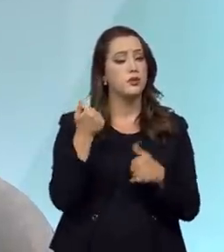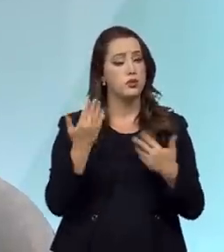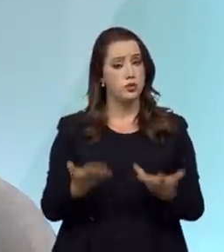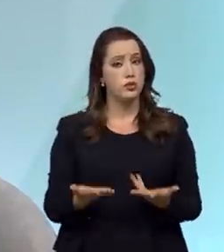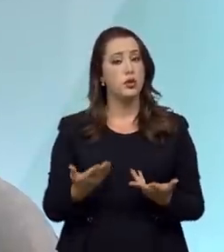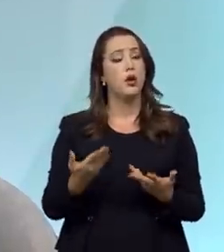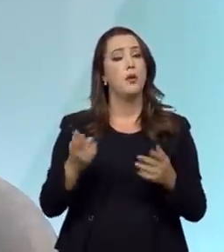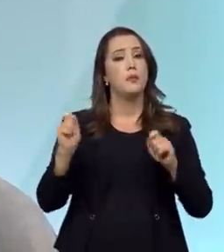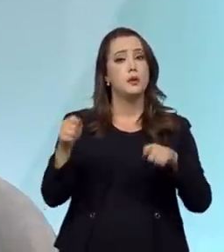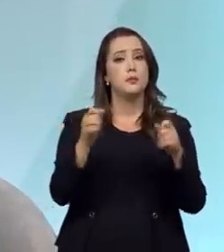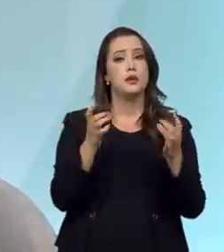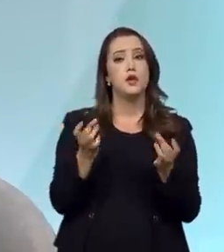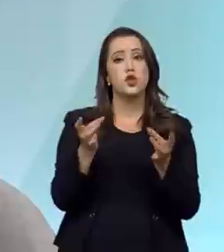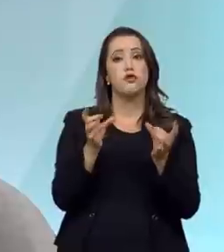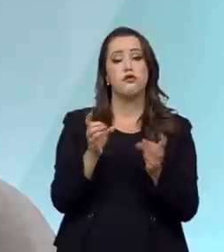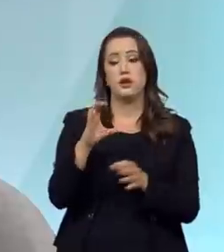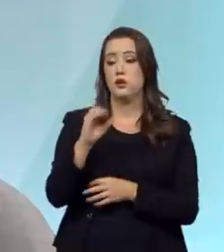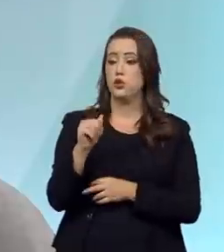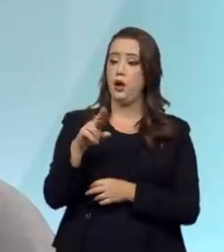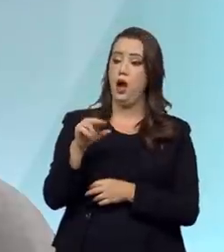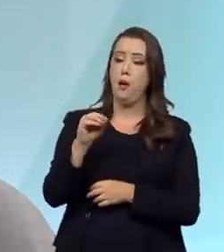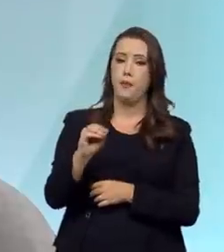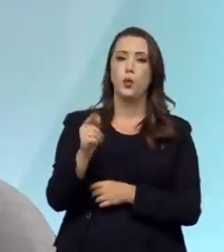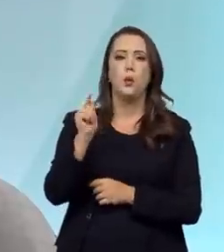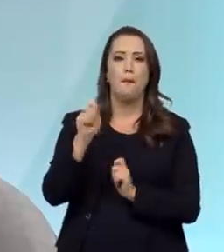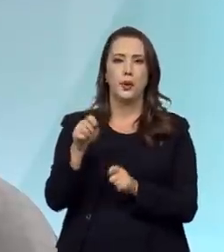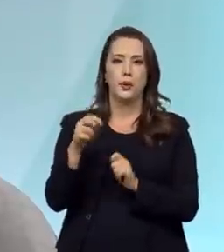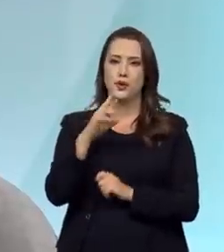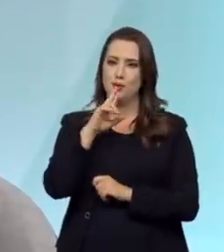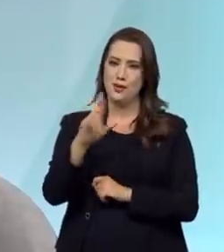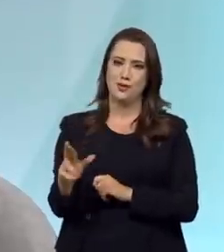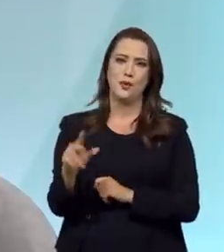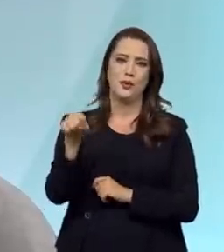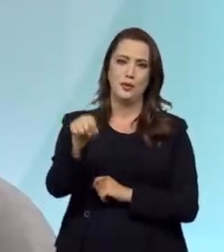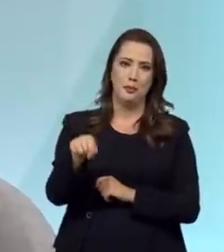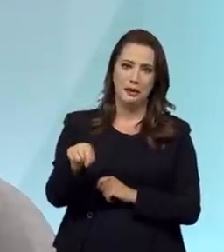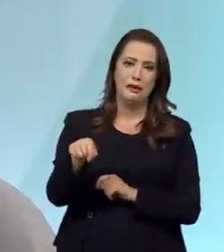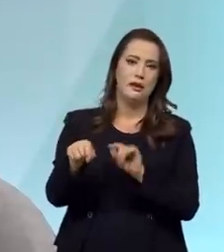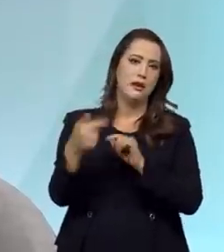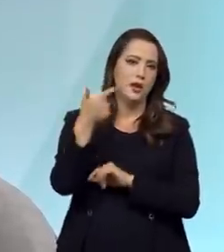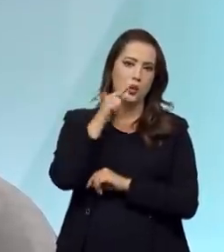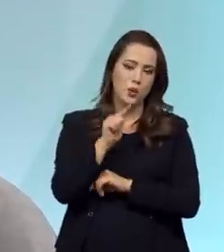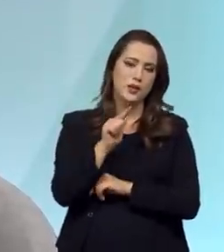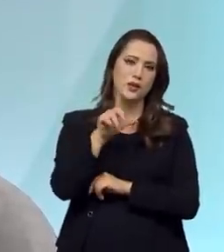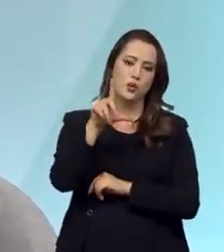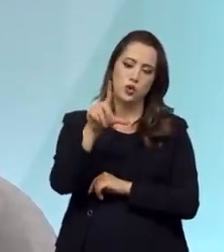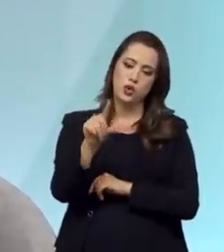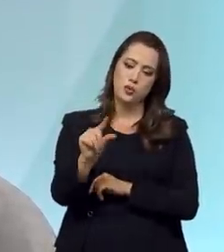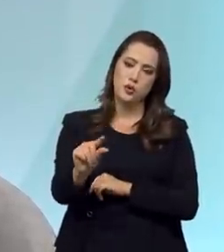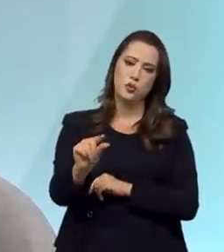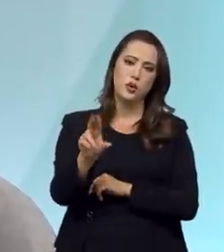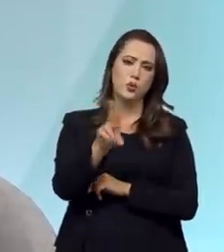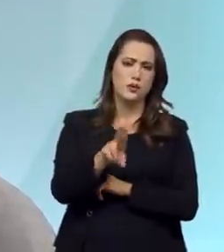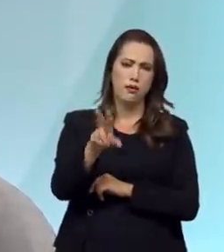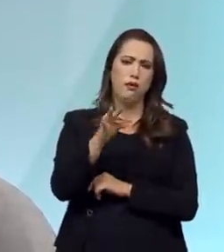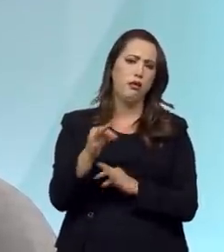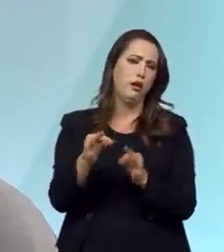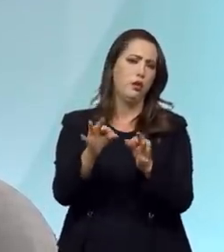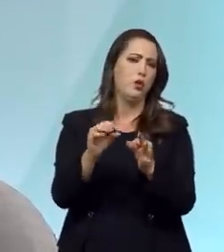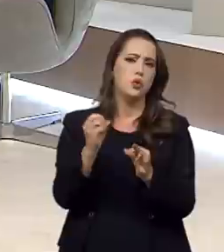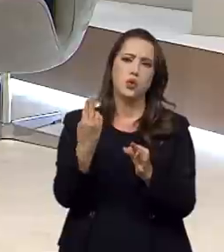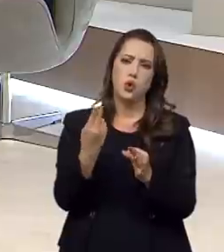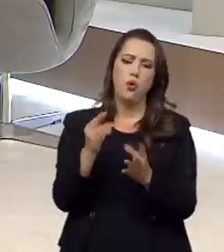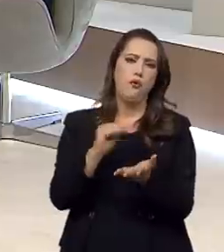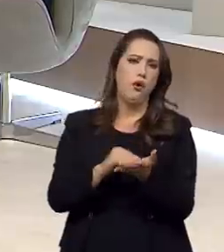mercado de carbono pode ser uma solução para isso que ele não conseguiu resolver por tecnologia ou